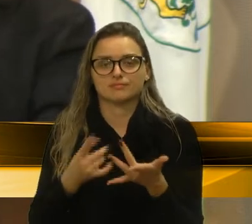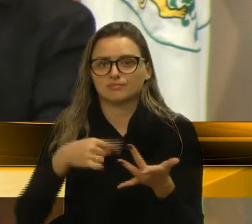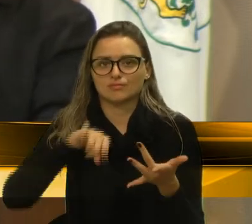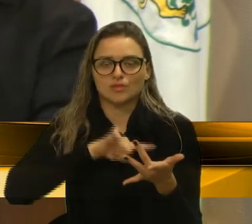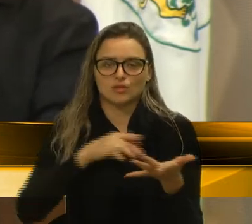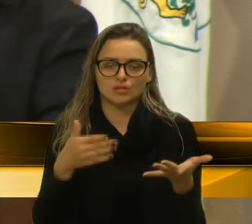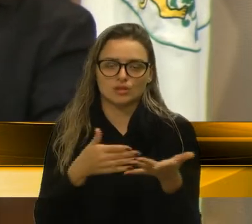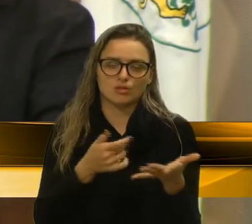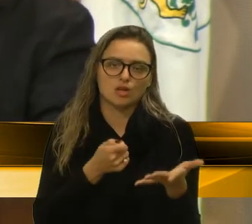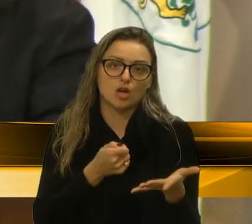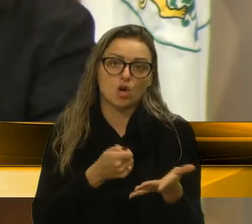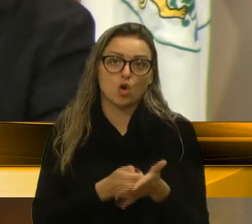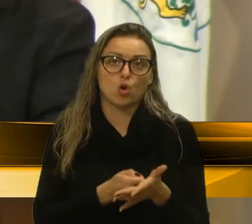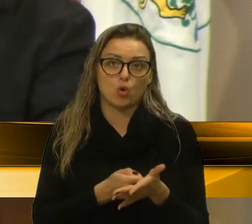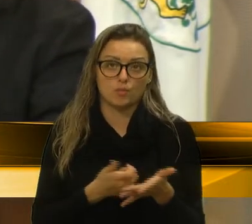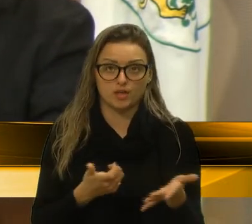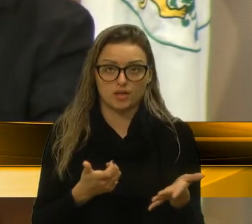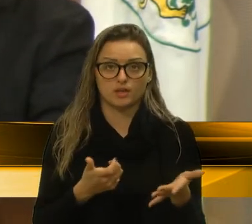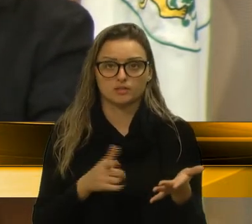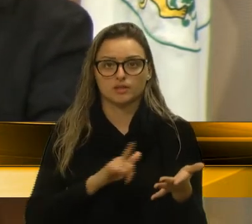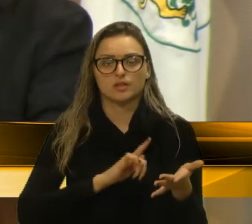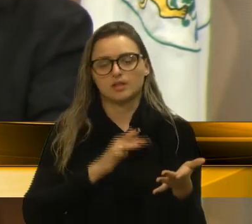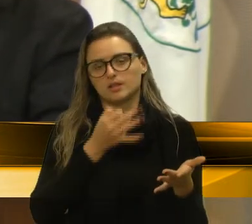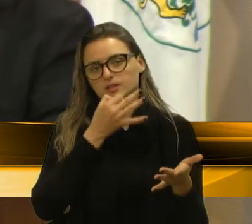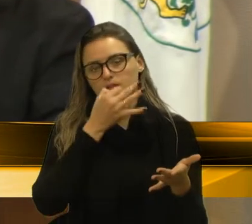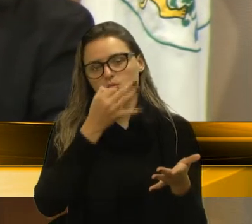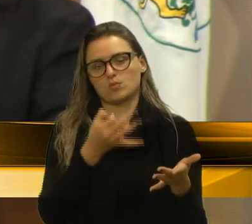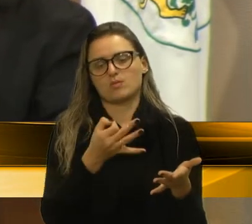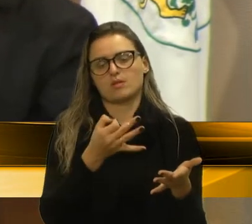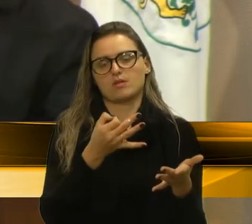obriga a ter uma posição